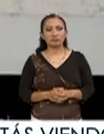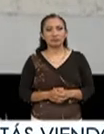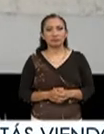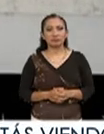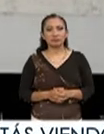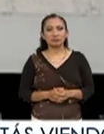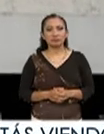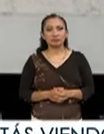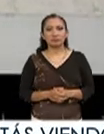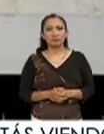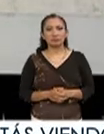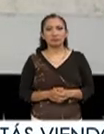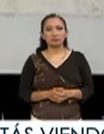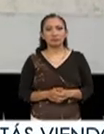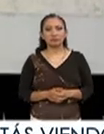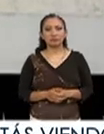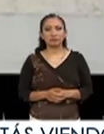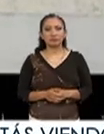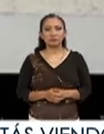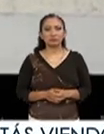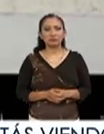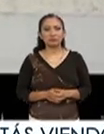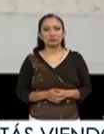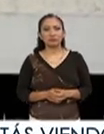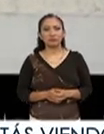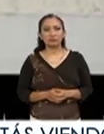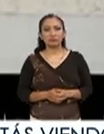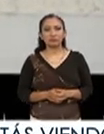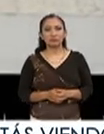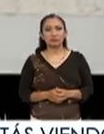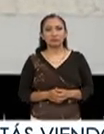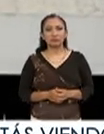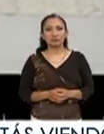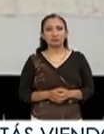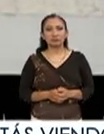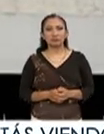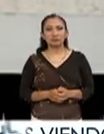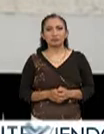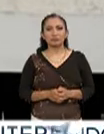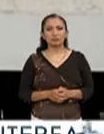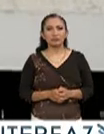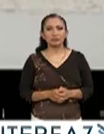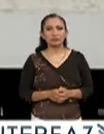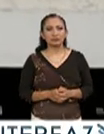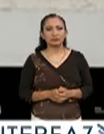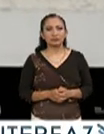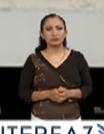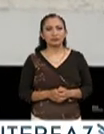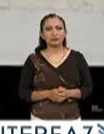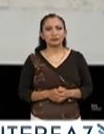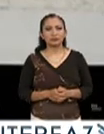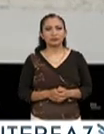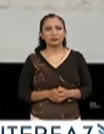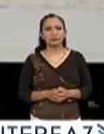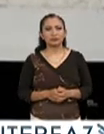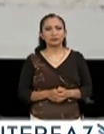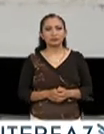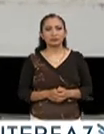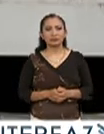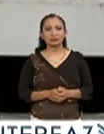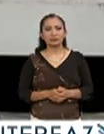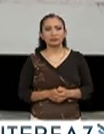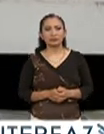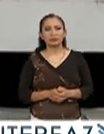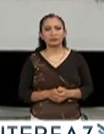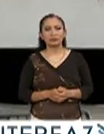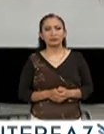escorrendo, e aí numa forma que também lembra a América Latina. Então a mão não é só uma mão,